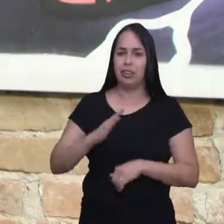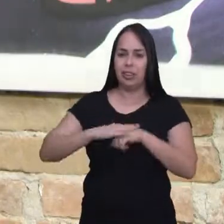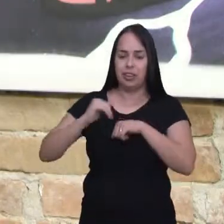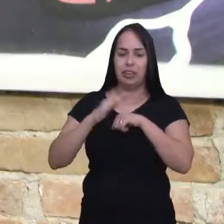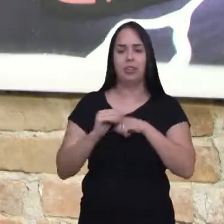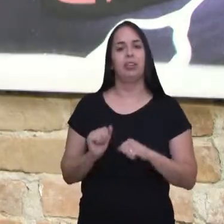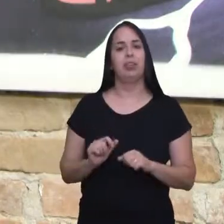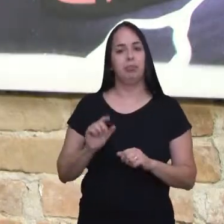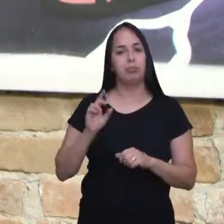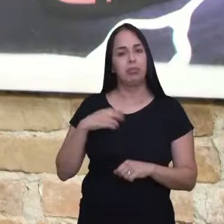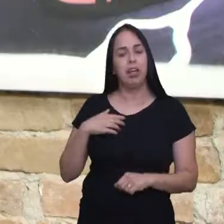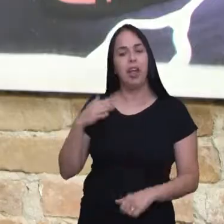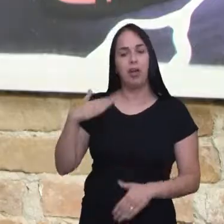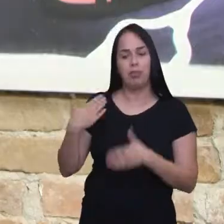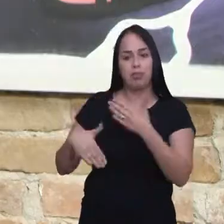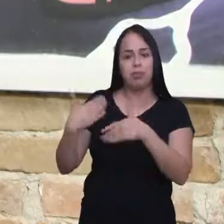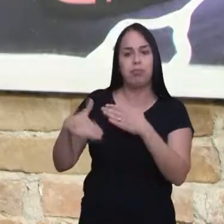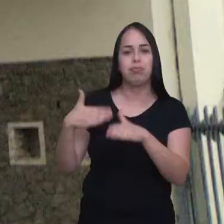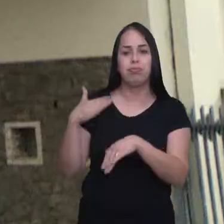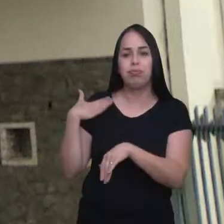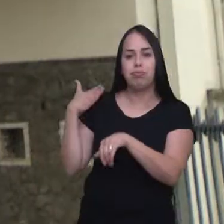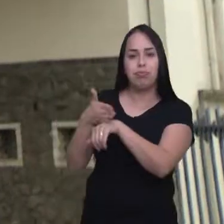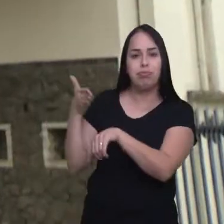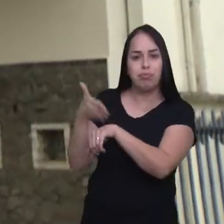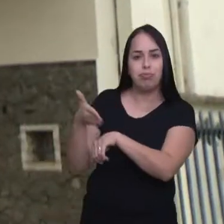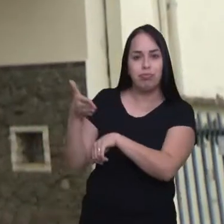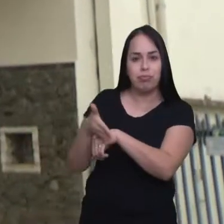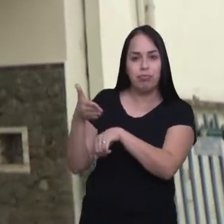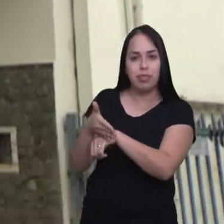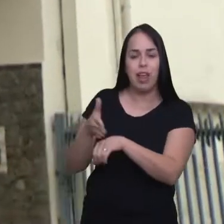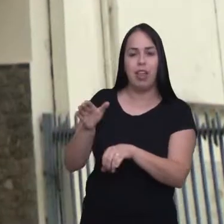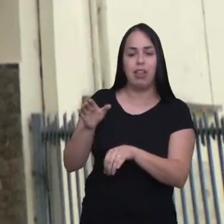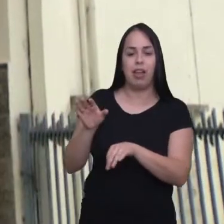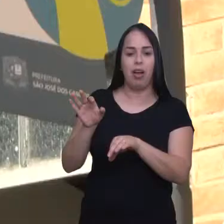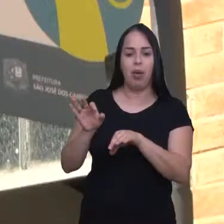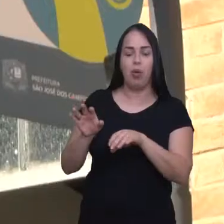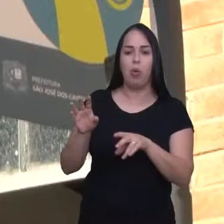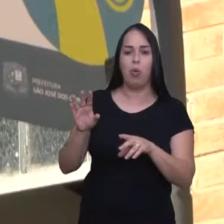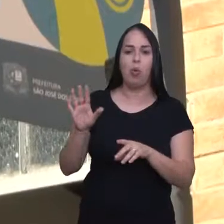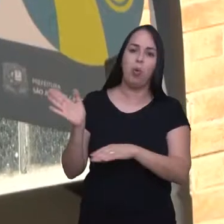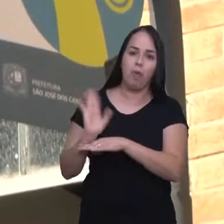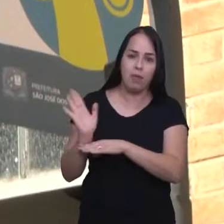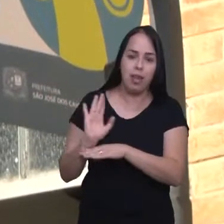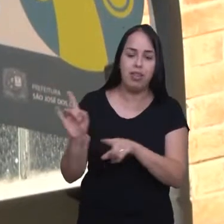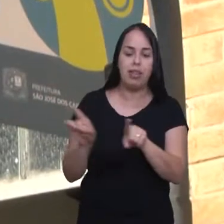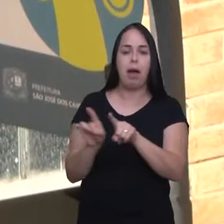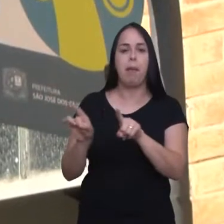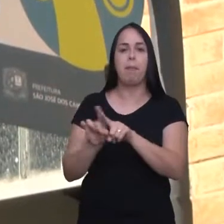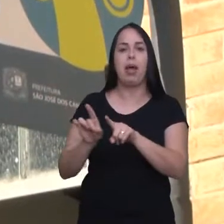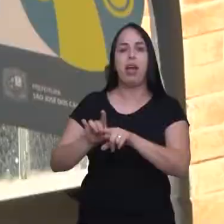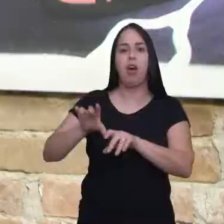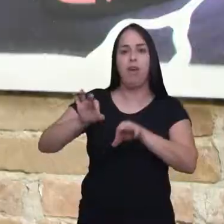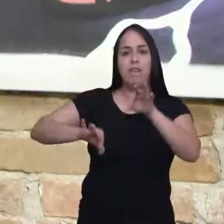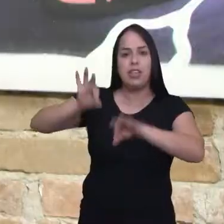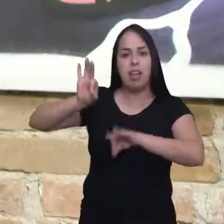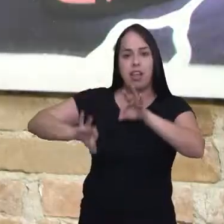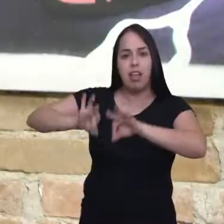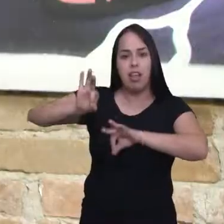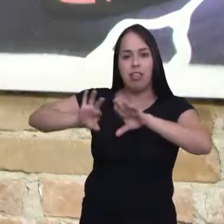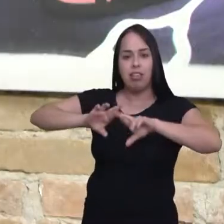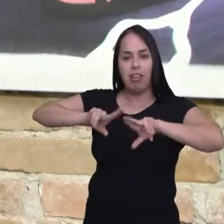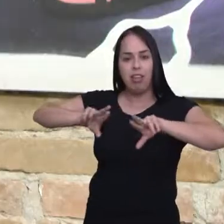mesmo, de fato, quando eu comecei a frequentar o Cine Santana e o Clemente Gomes fazendo diversas